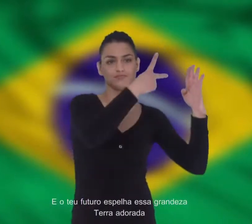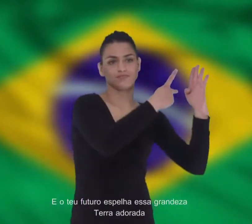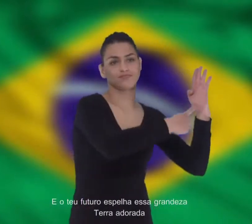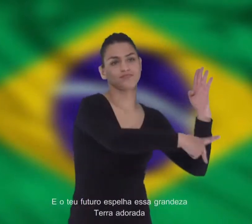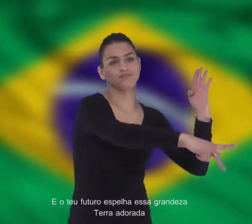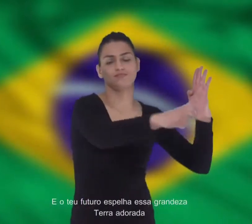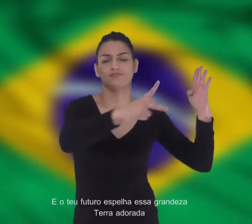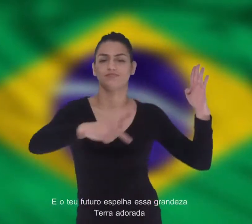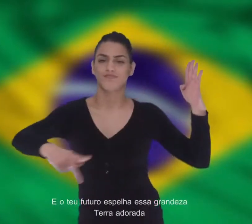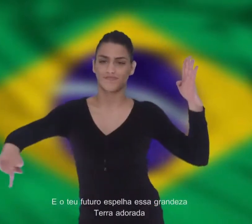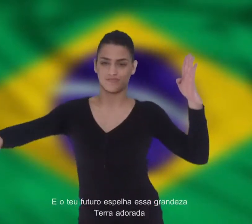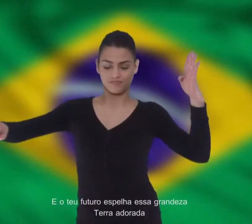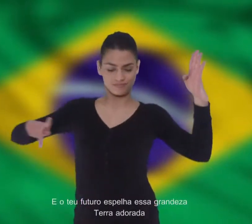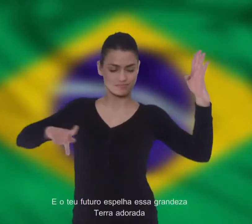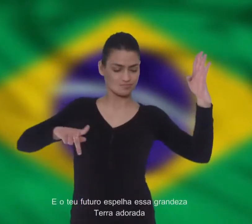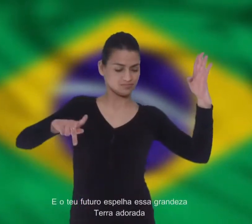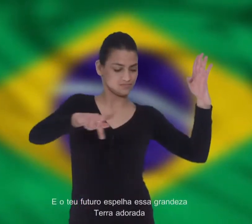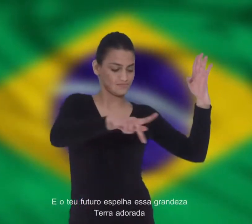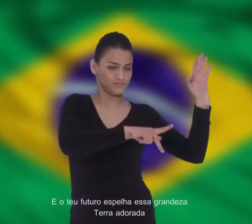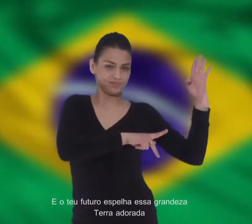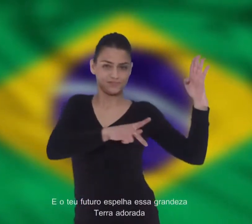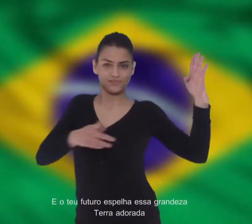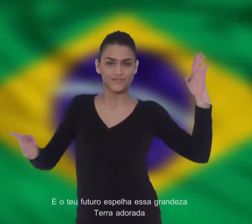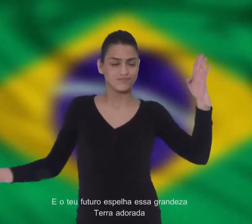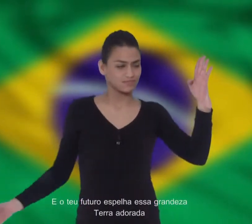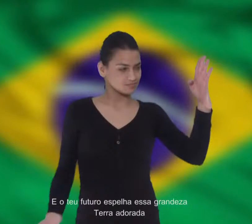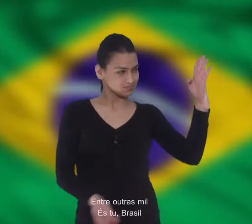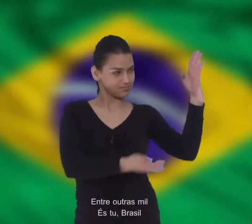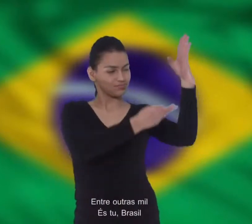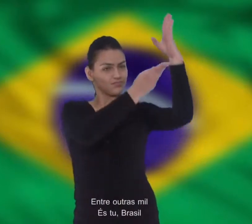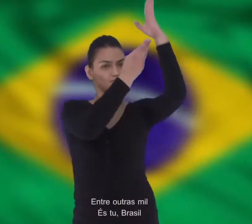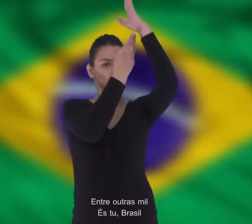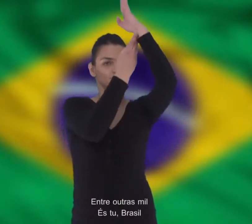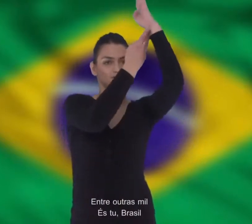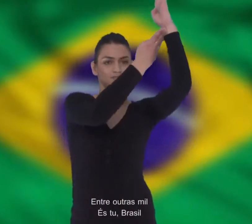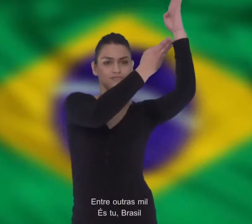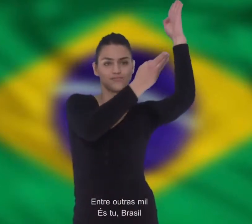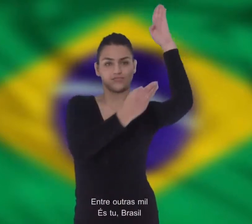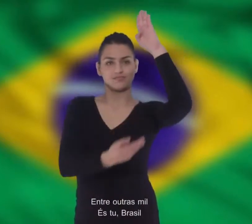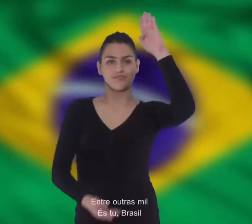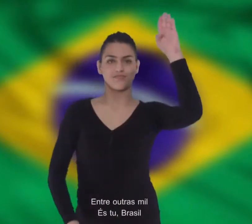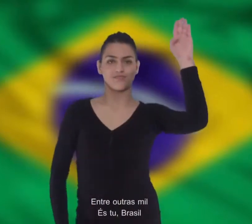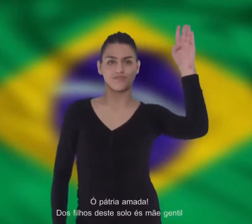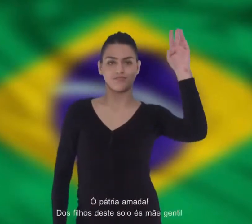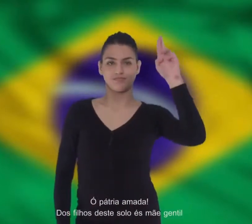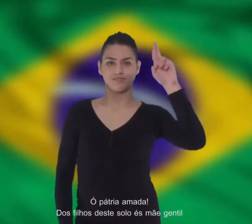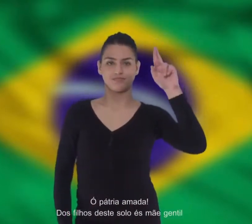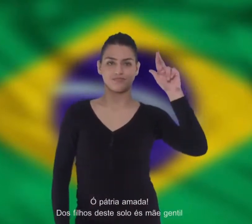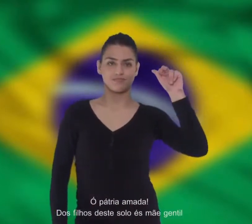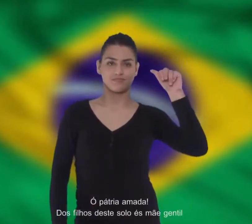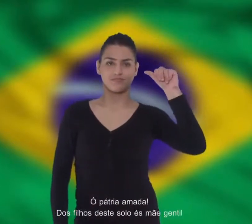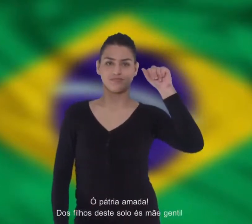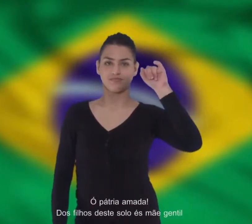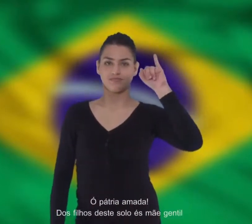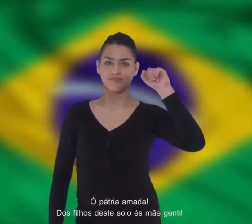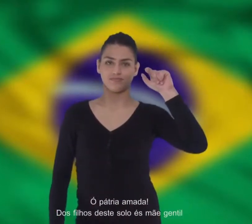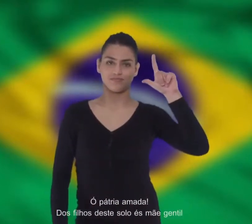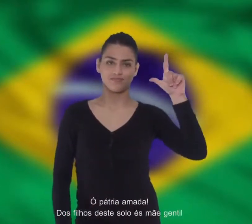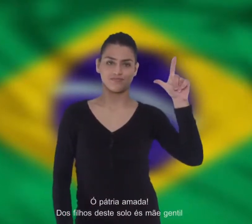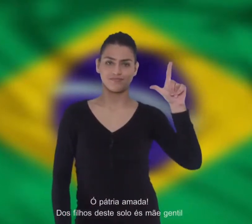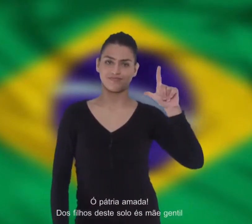espelho está perfeito, terra adorada. Entre outras mil, as curas, um topo